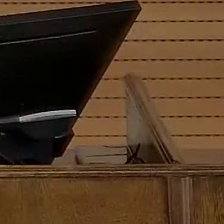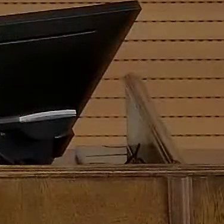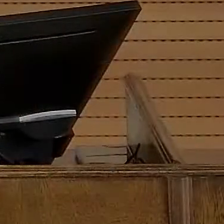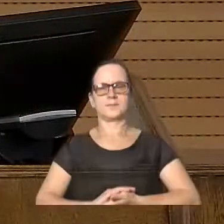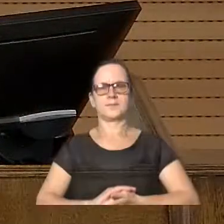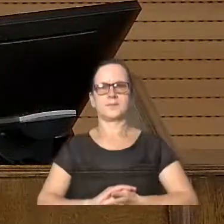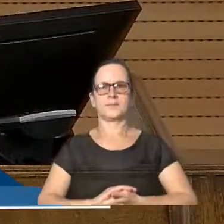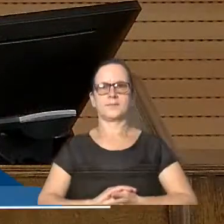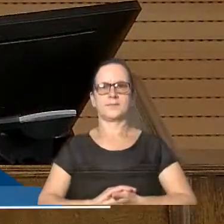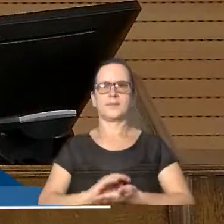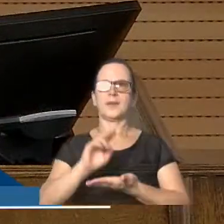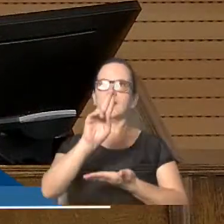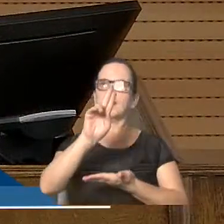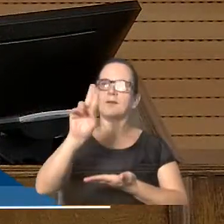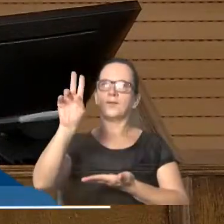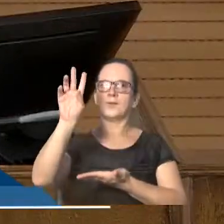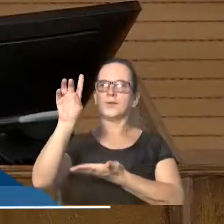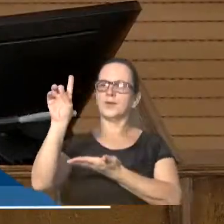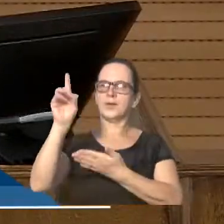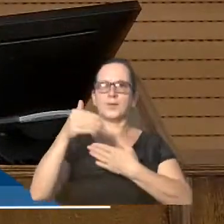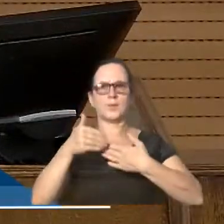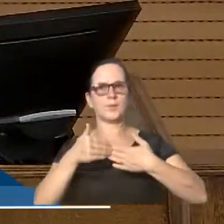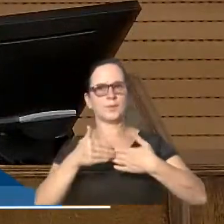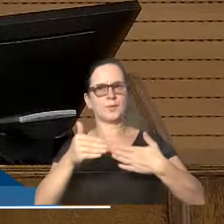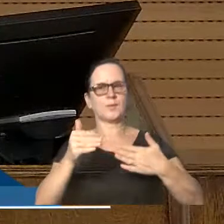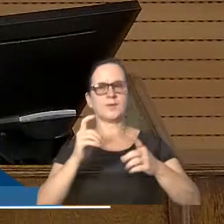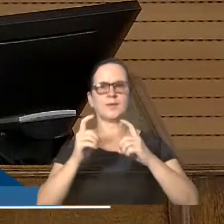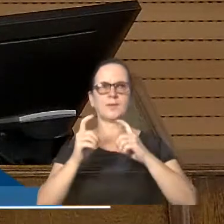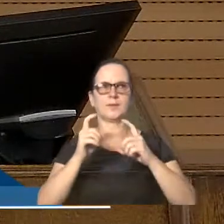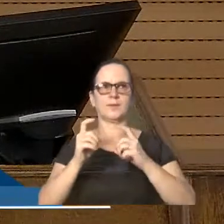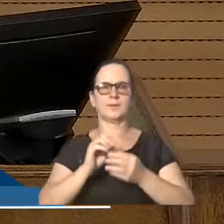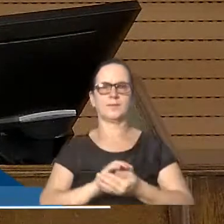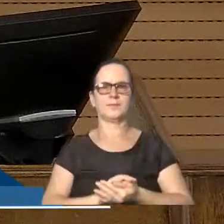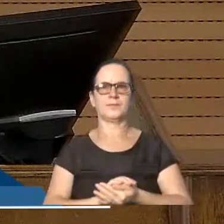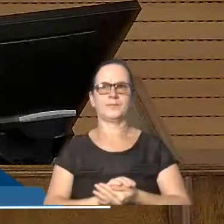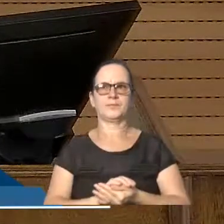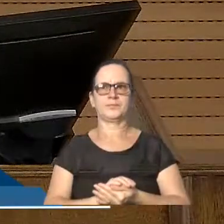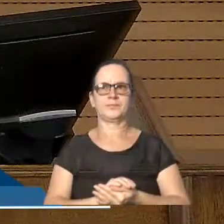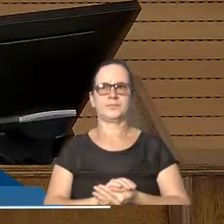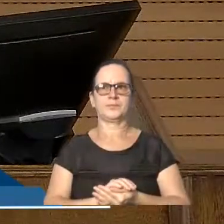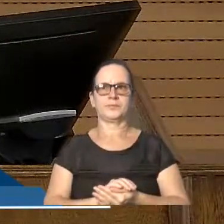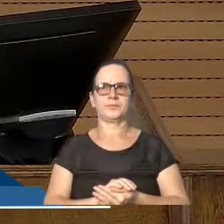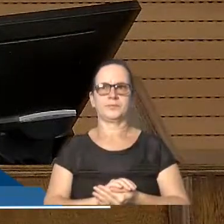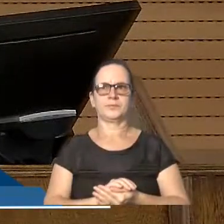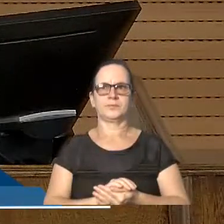devagarinho. Havendo o número legal, em nome de Deus, da lei, declaro aberto o trabalho da presente sessão.